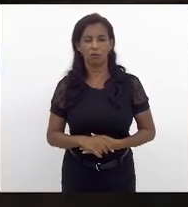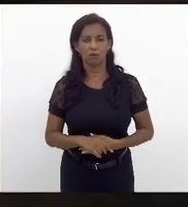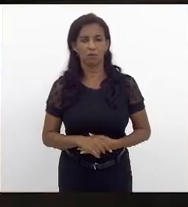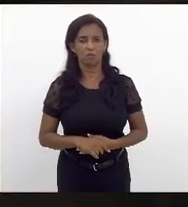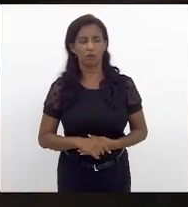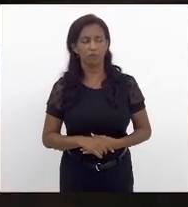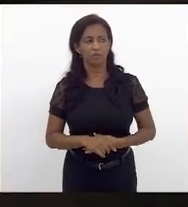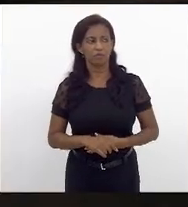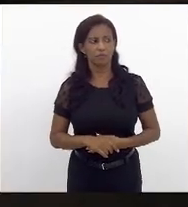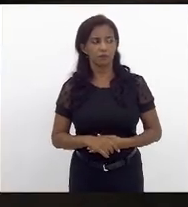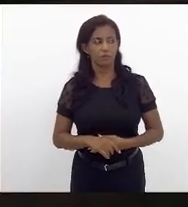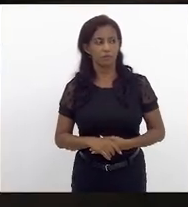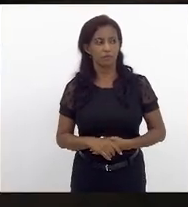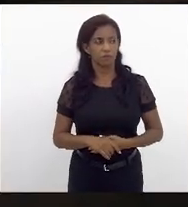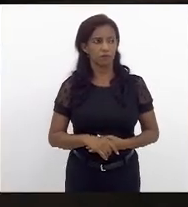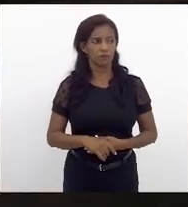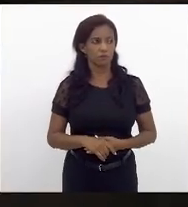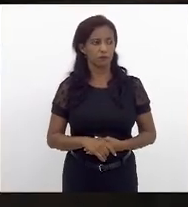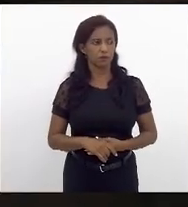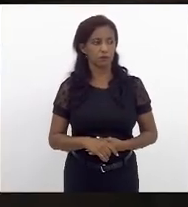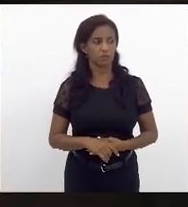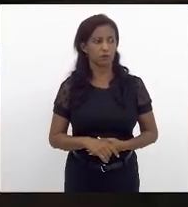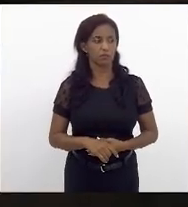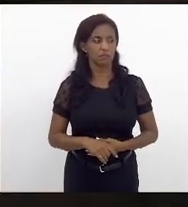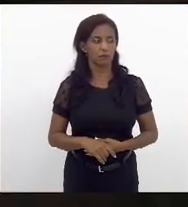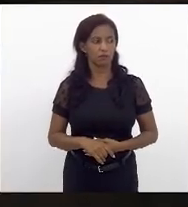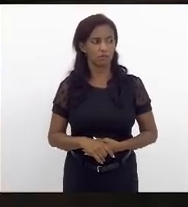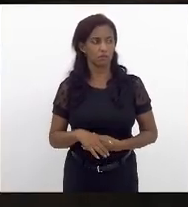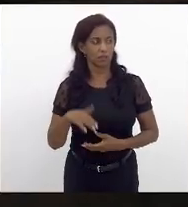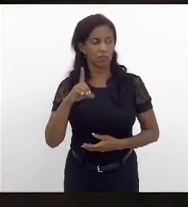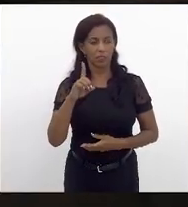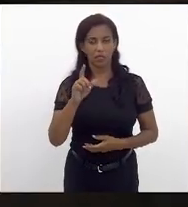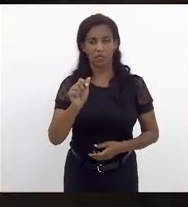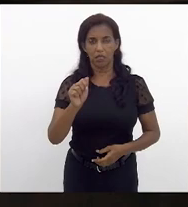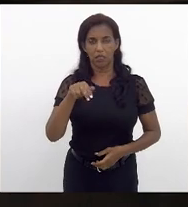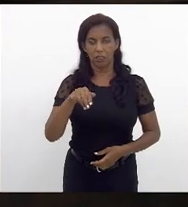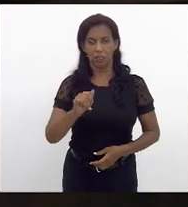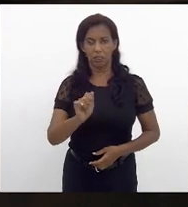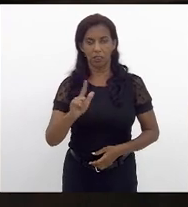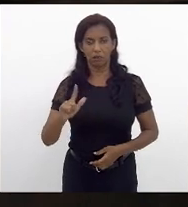Voto não, deputada Dani Monteiro. Deputado Daniel Liberon.